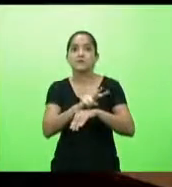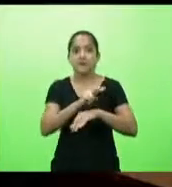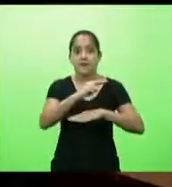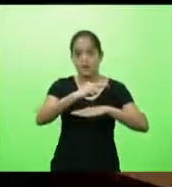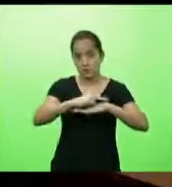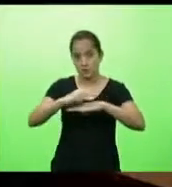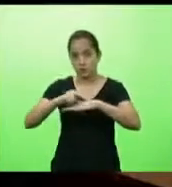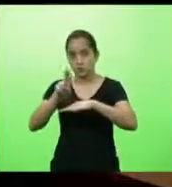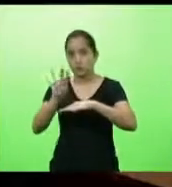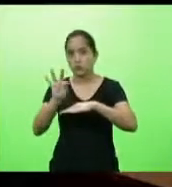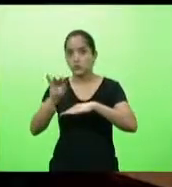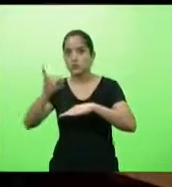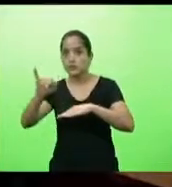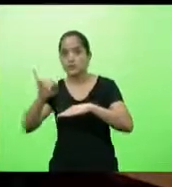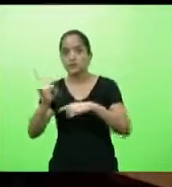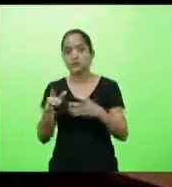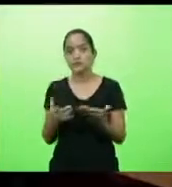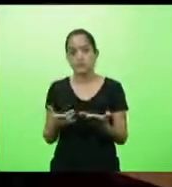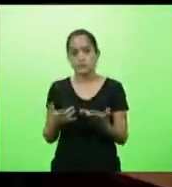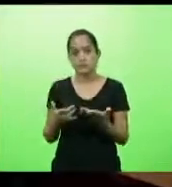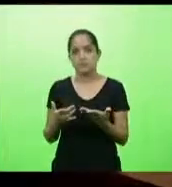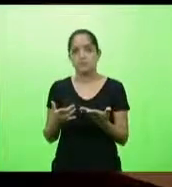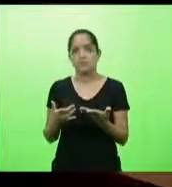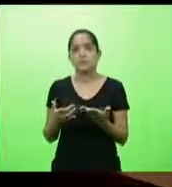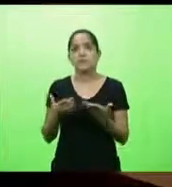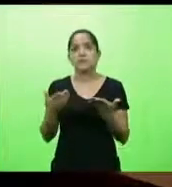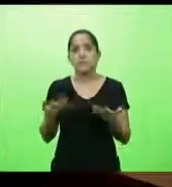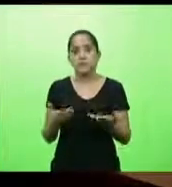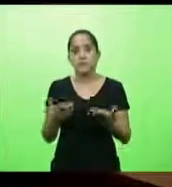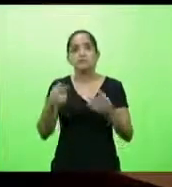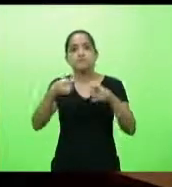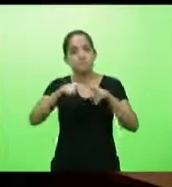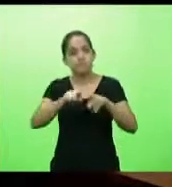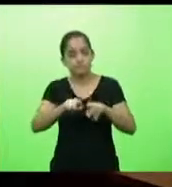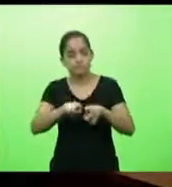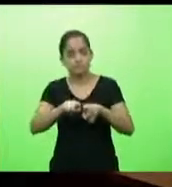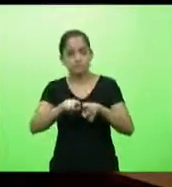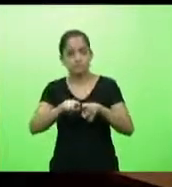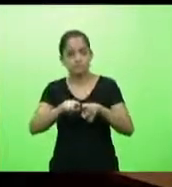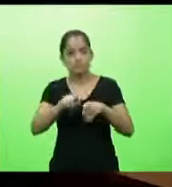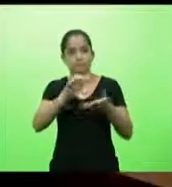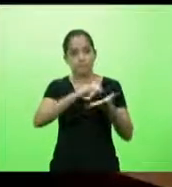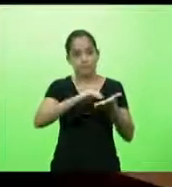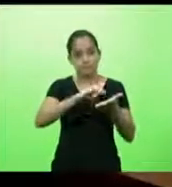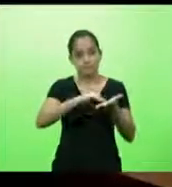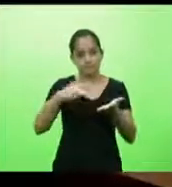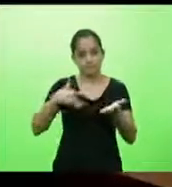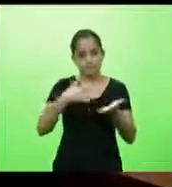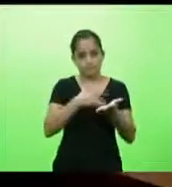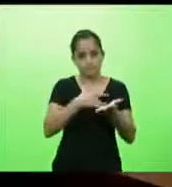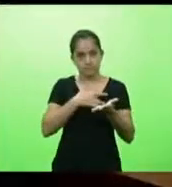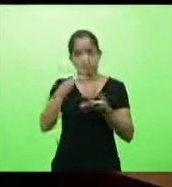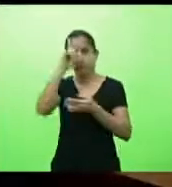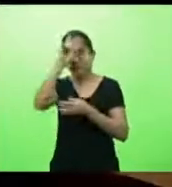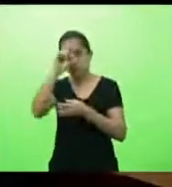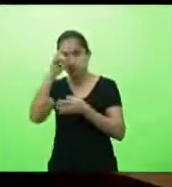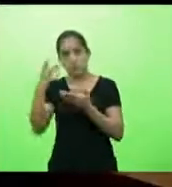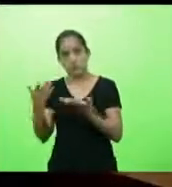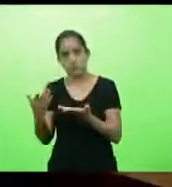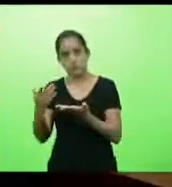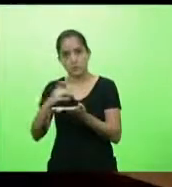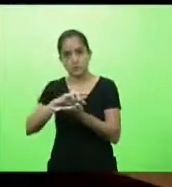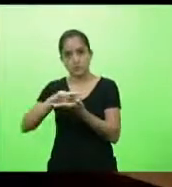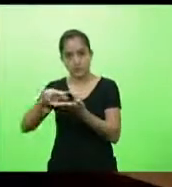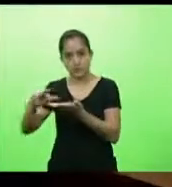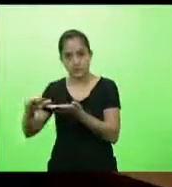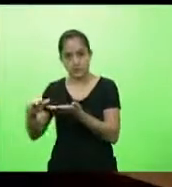de leitos clínicos no Estado e também de parceria entre a Secretaria de Estado de Saúde e os hospitais, no